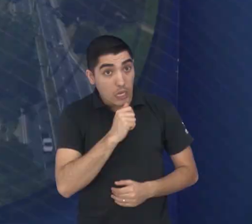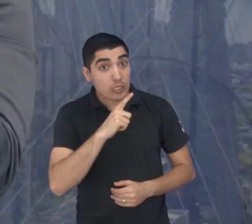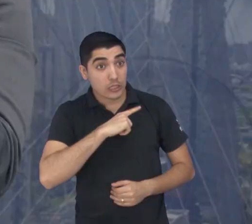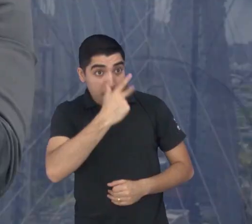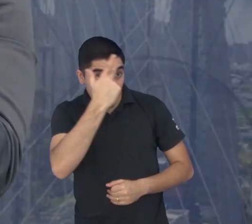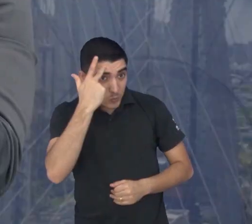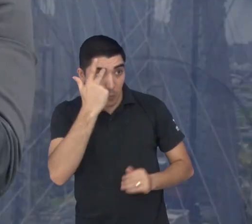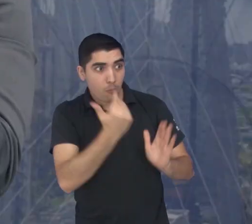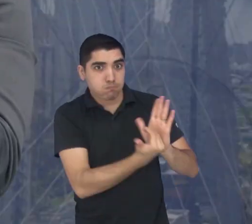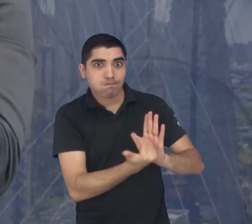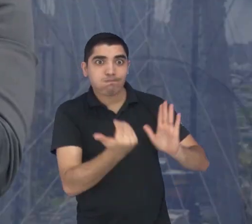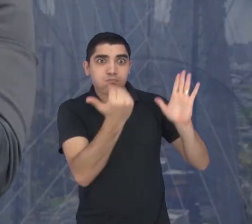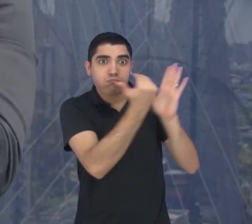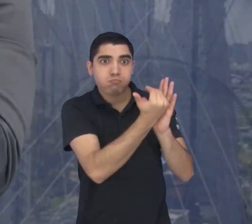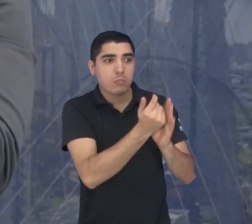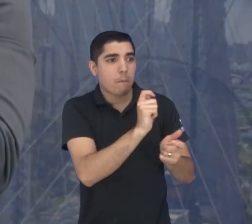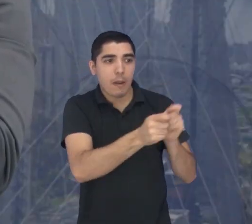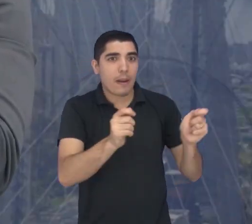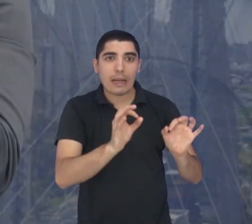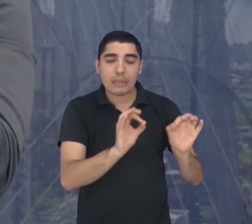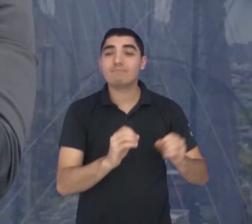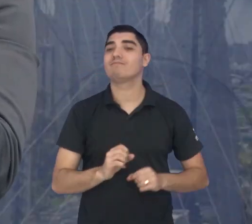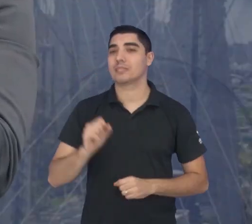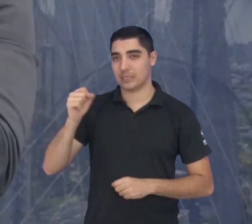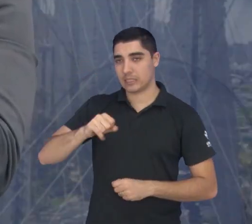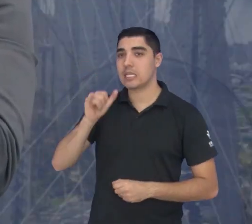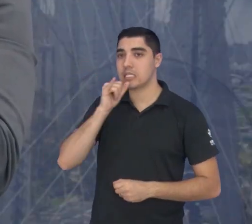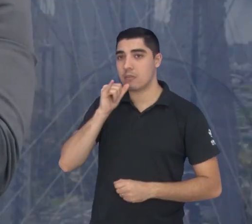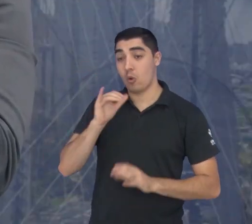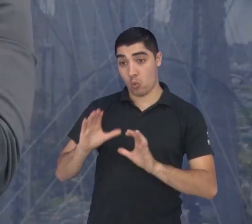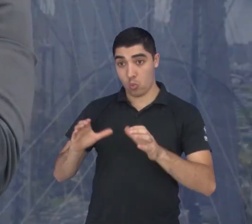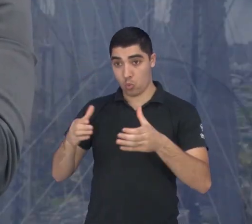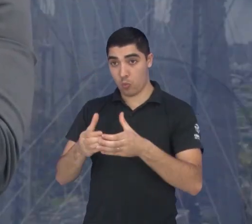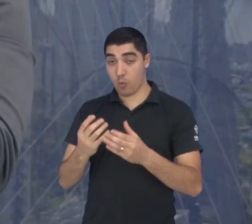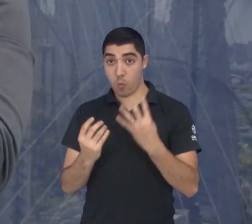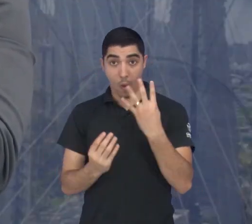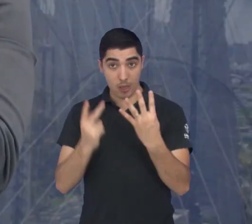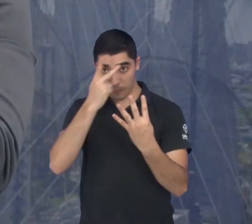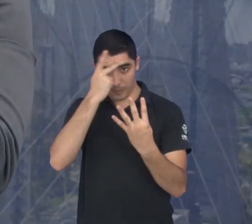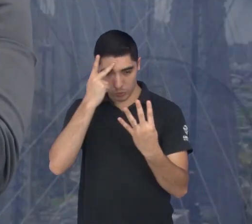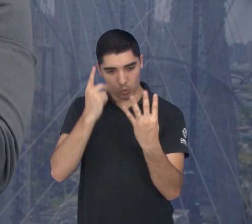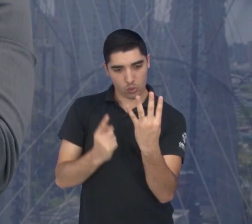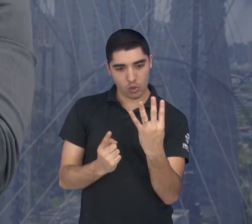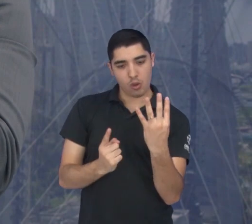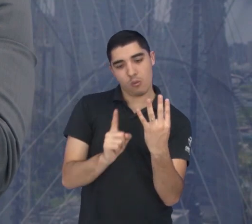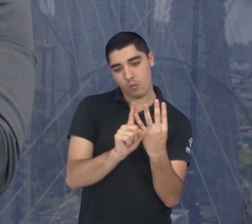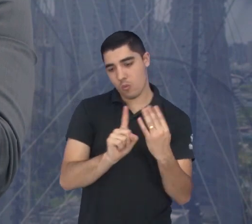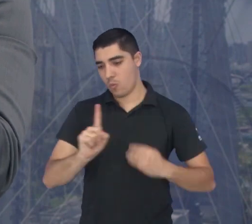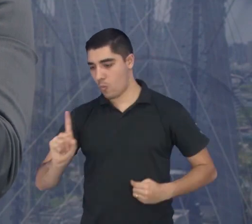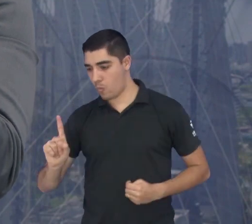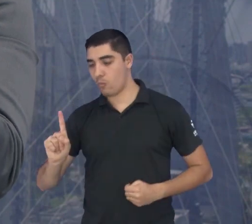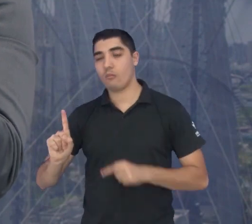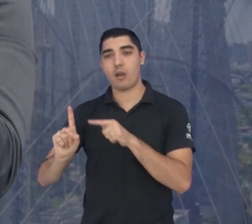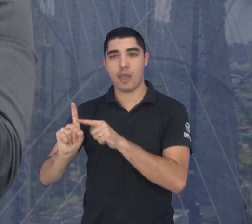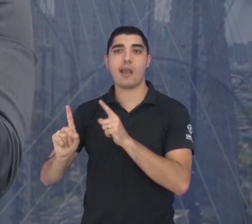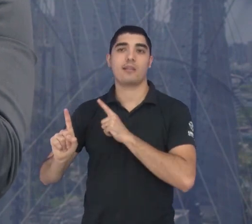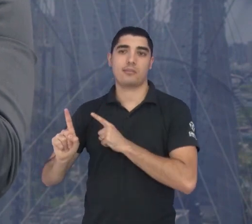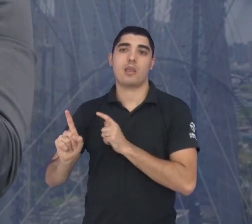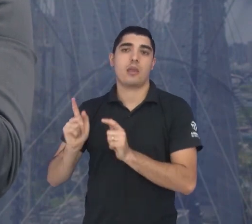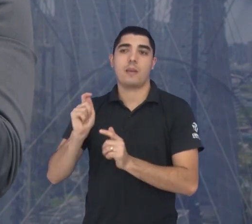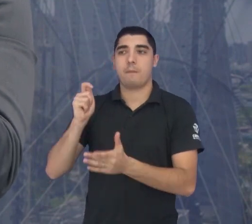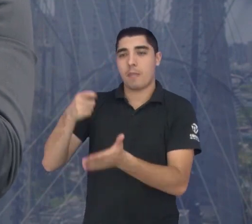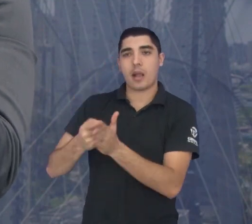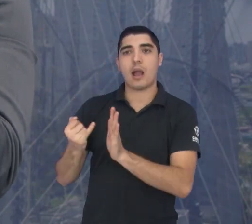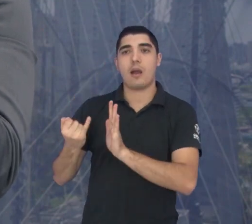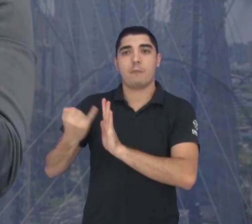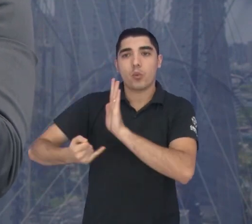Tudo indica que hoje, a cada 4 condôminos, um vai estar inadimplente ou em atraso com a sua taxa condominial. Então, o recomendado, o